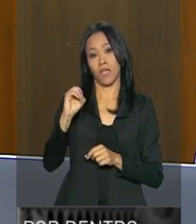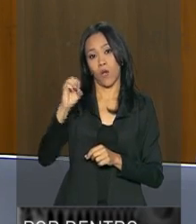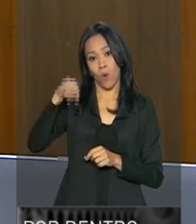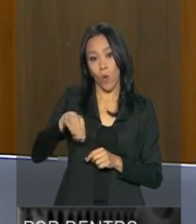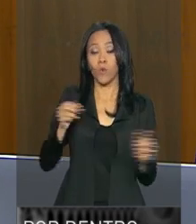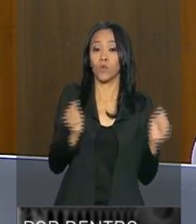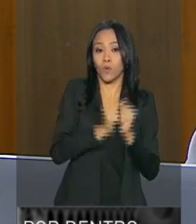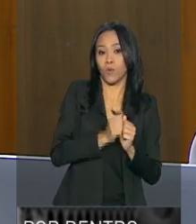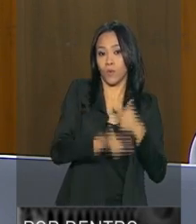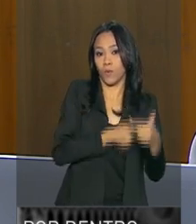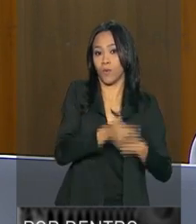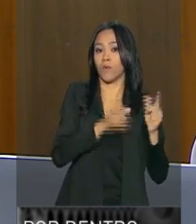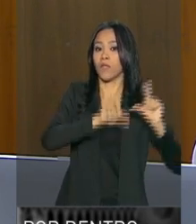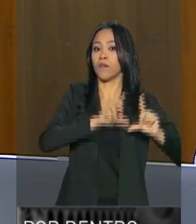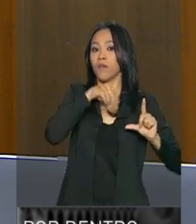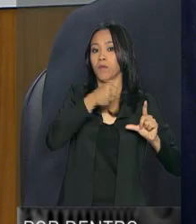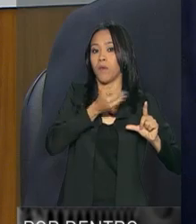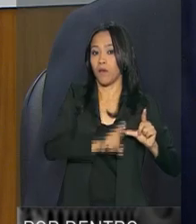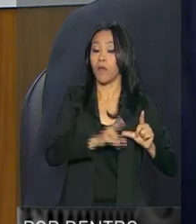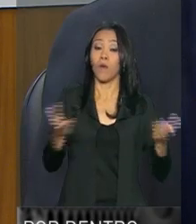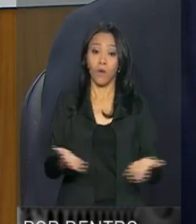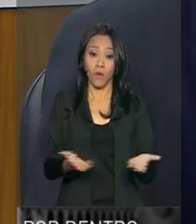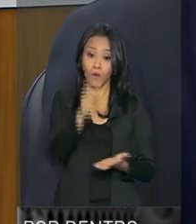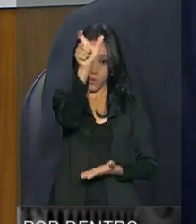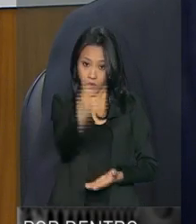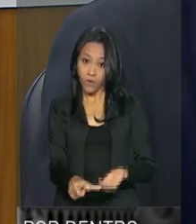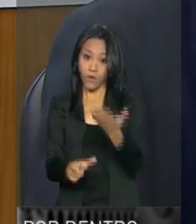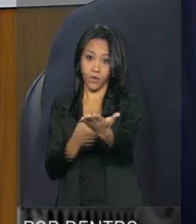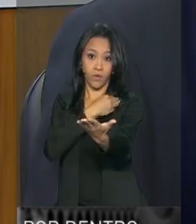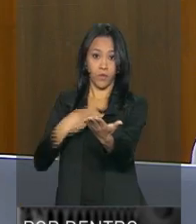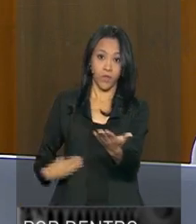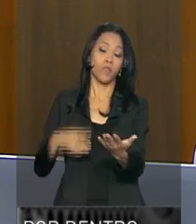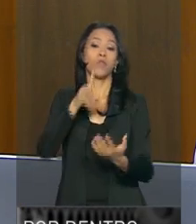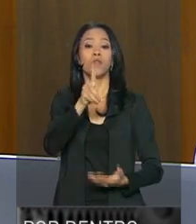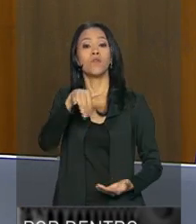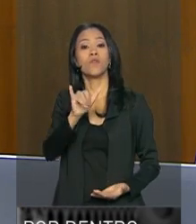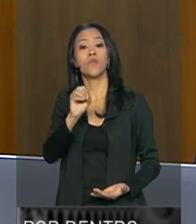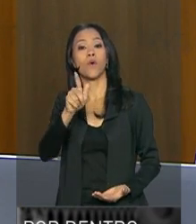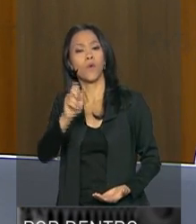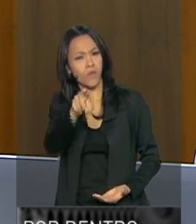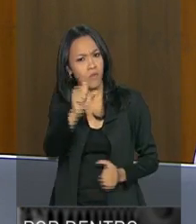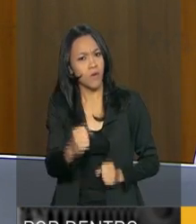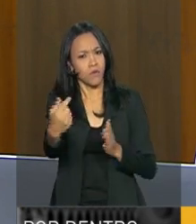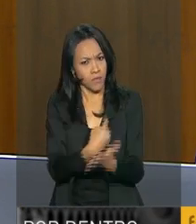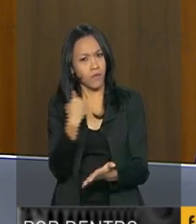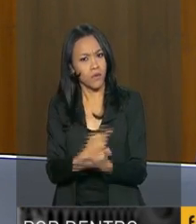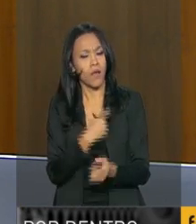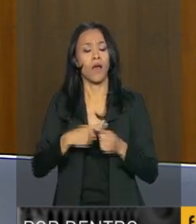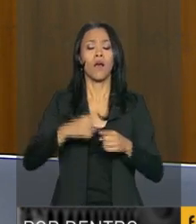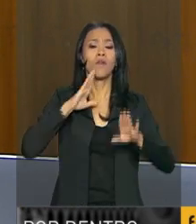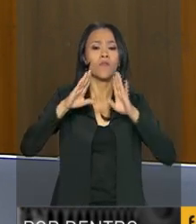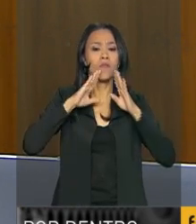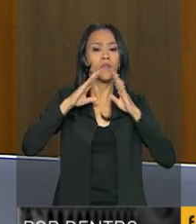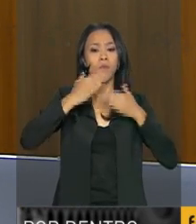nbr hoje temos aqui no estúdio com o ministro do planejamento de oliveira participa com a gente em vista a pergunta pelo facebook.com